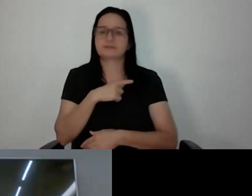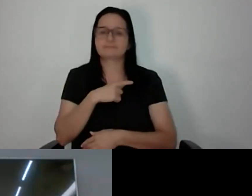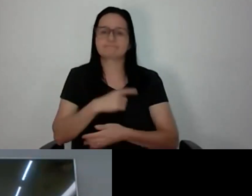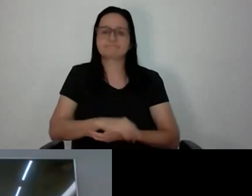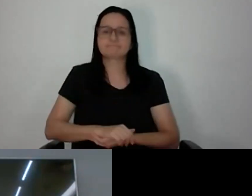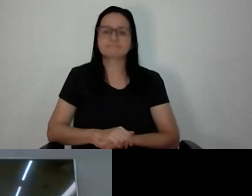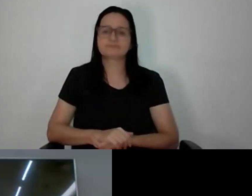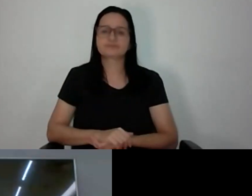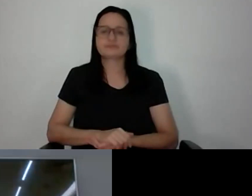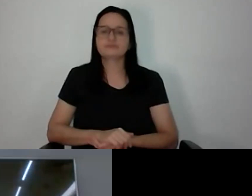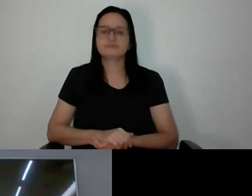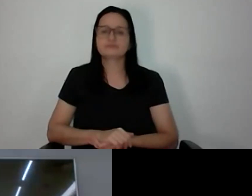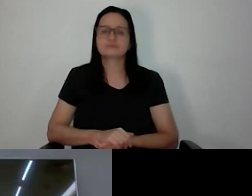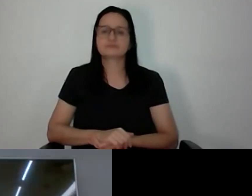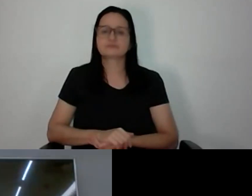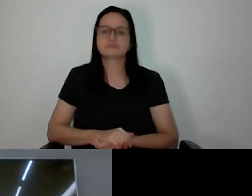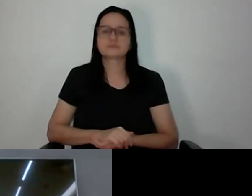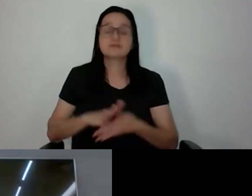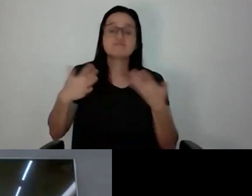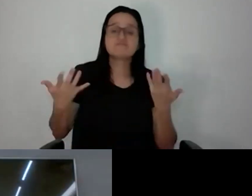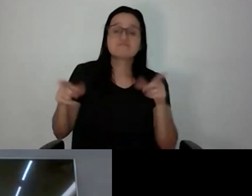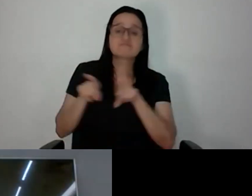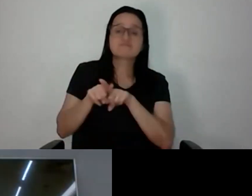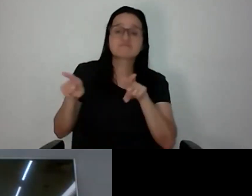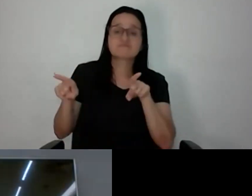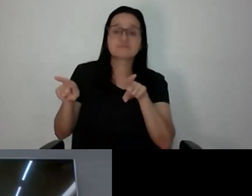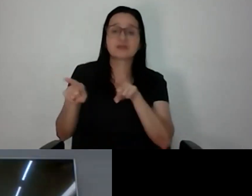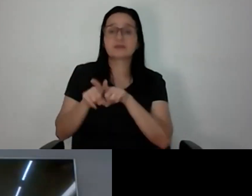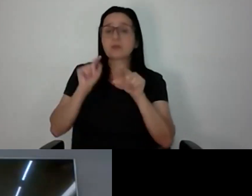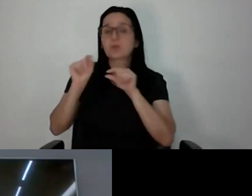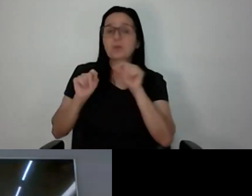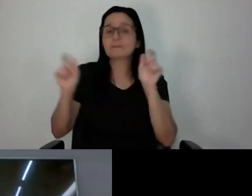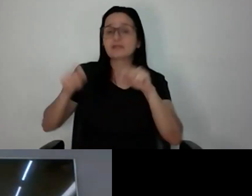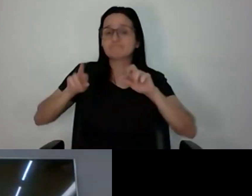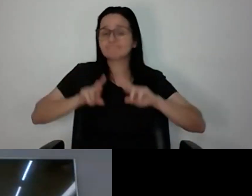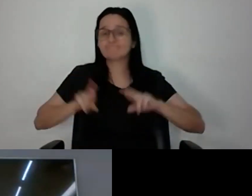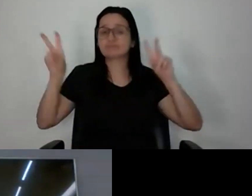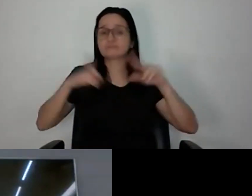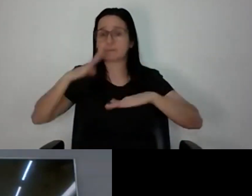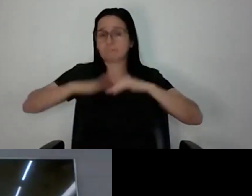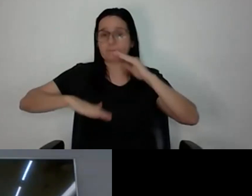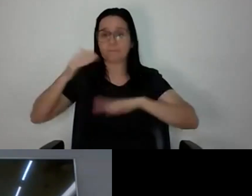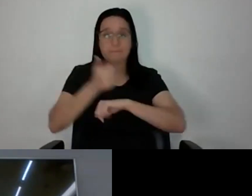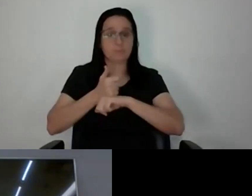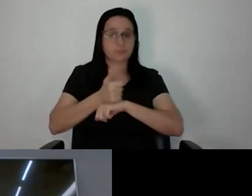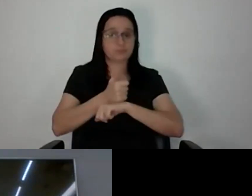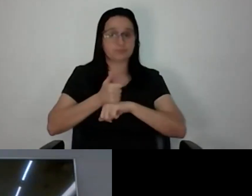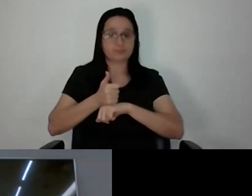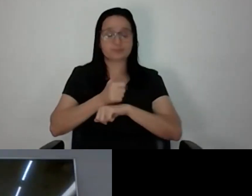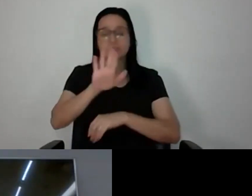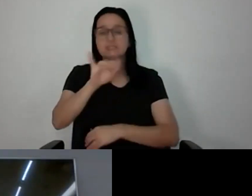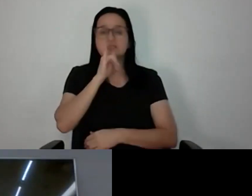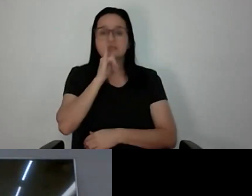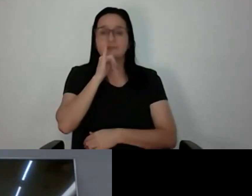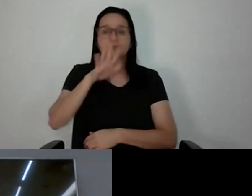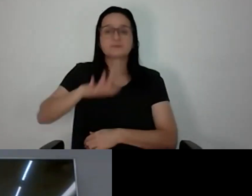digo que você também precisa olhar para outros ramos de conhecimento para você ter um diferencial como profissional. Por exemplo, todo mundo aqui faz parte